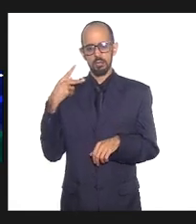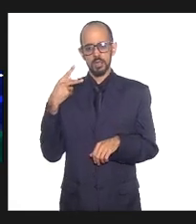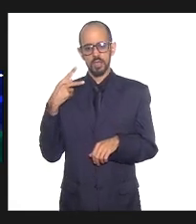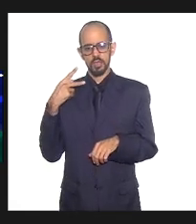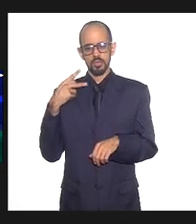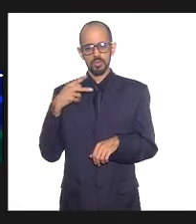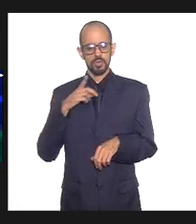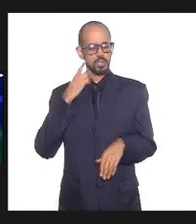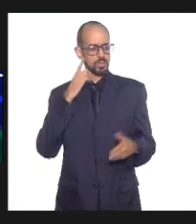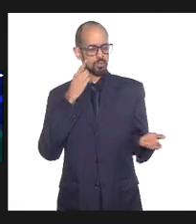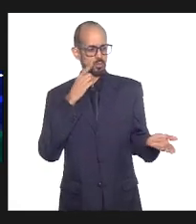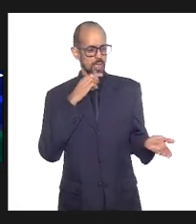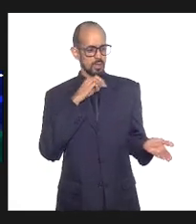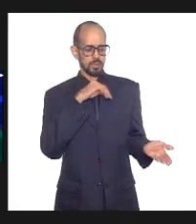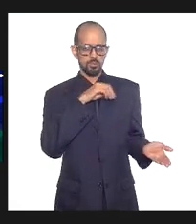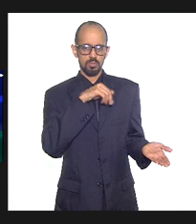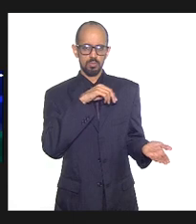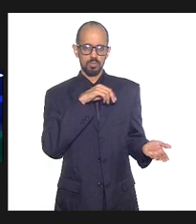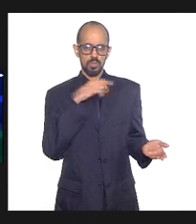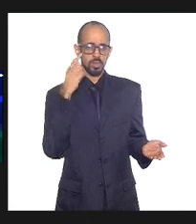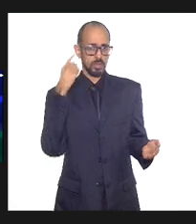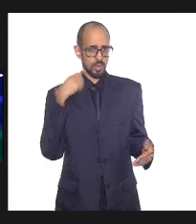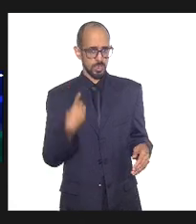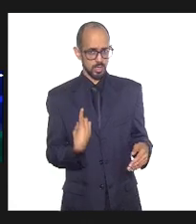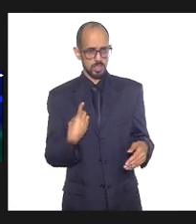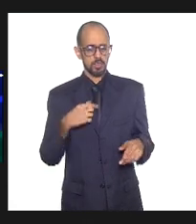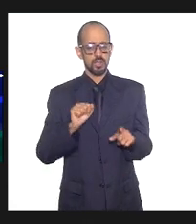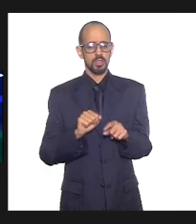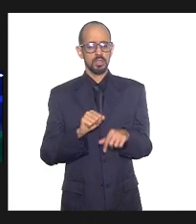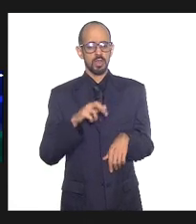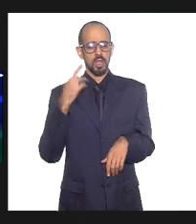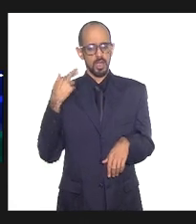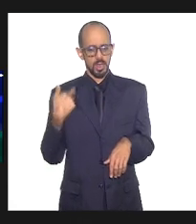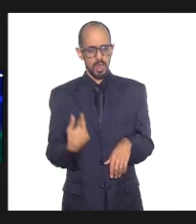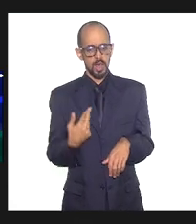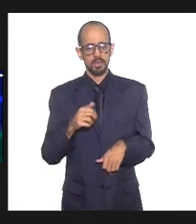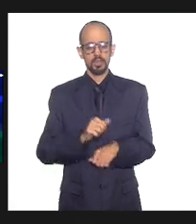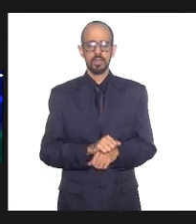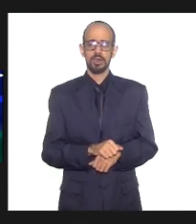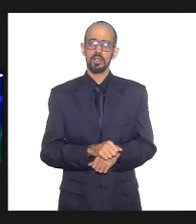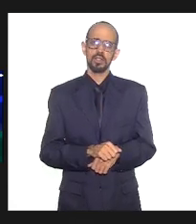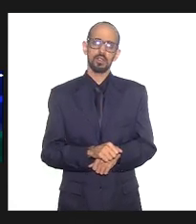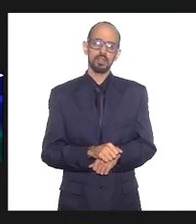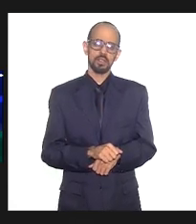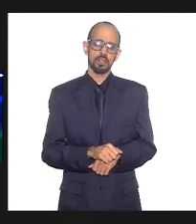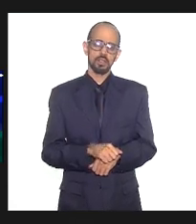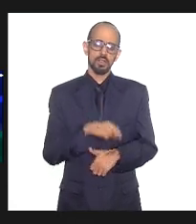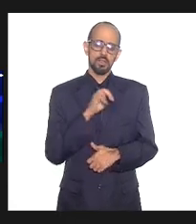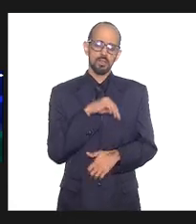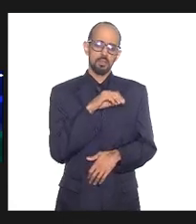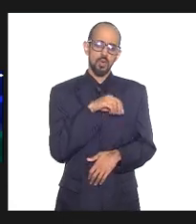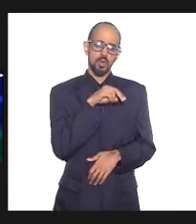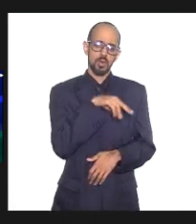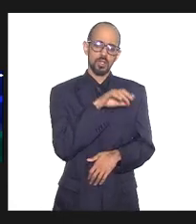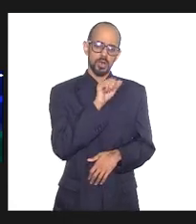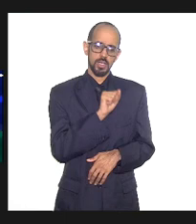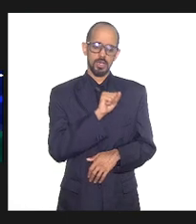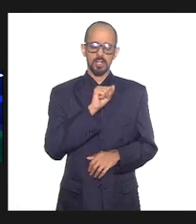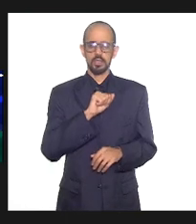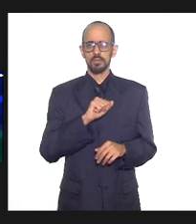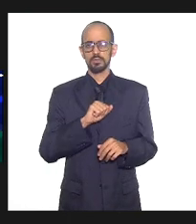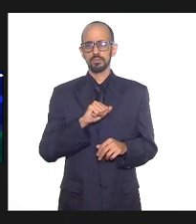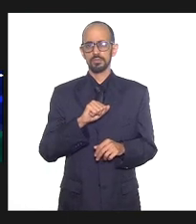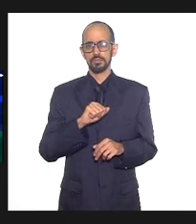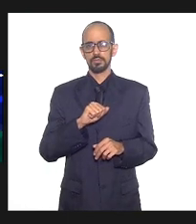das deputadas Dani Monteiro, da deputada Renata, da deputada Mônica,